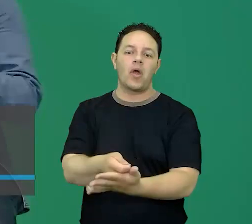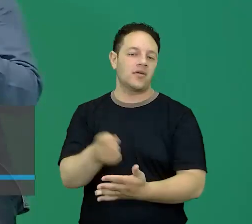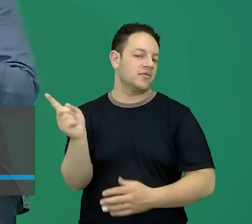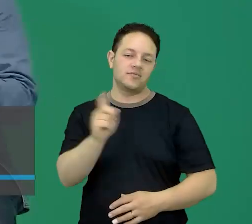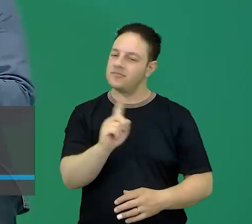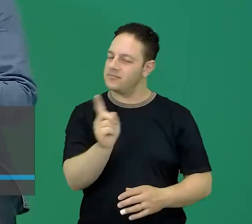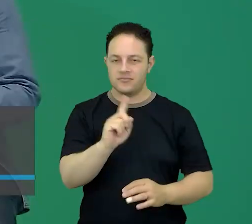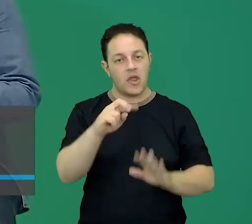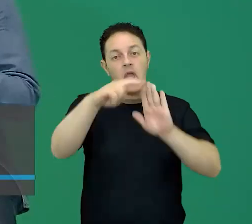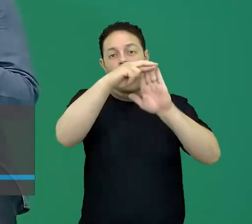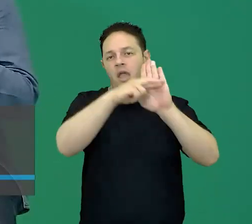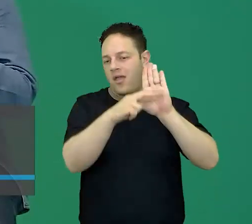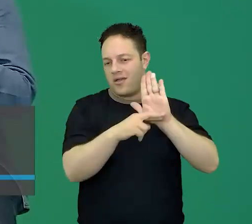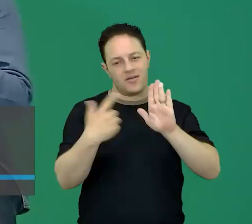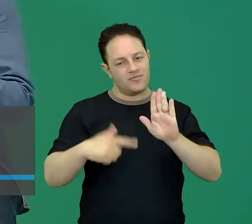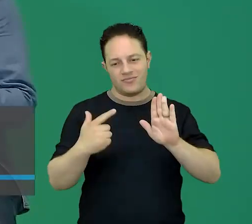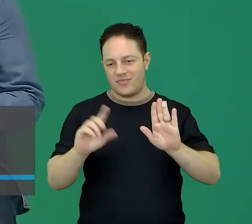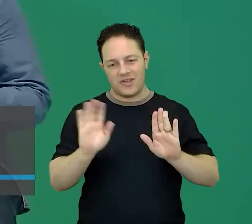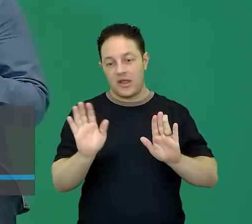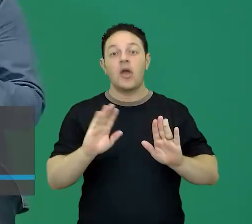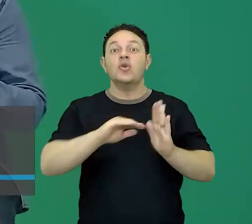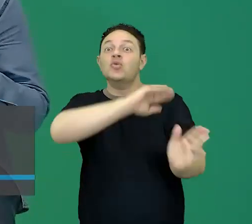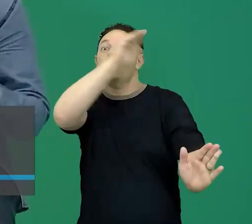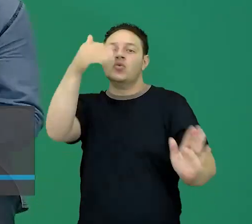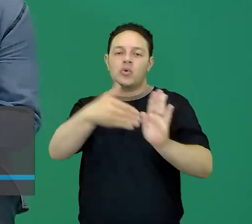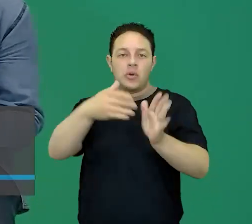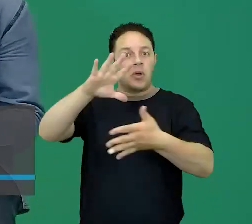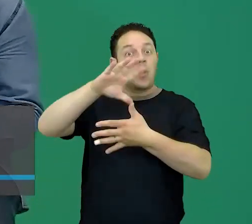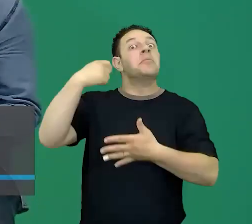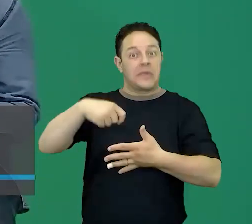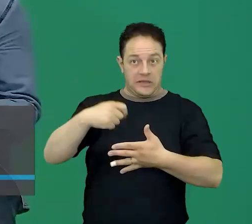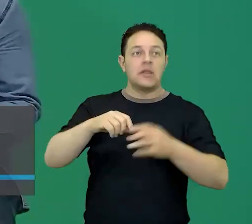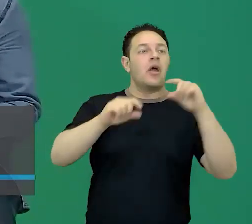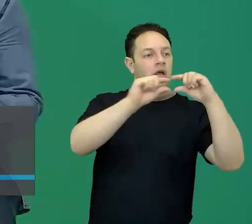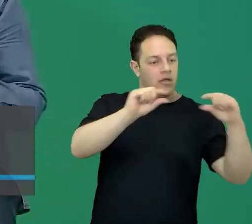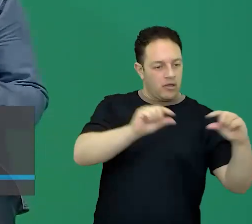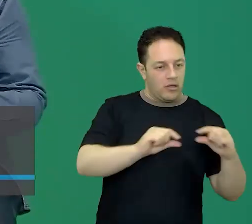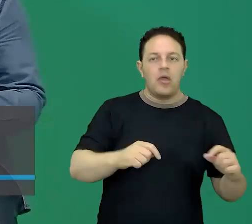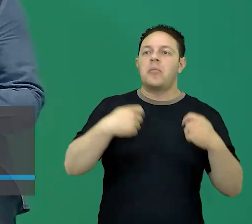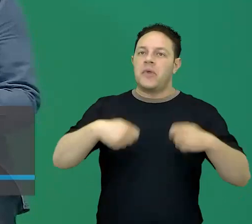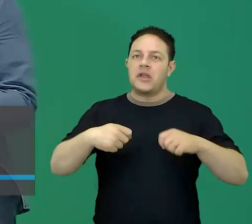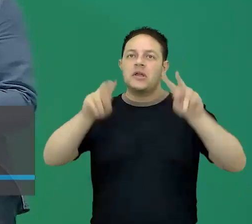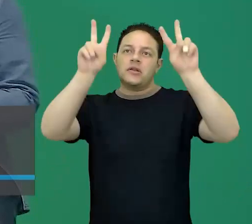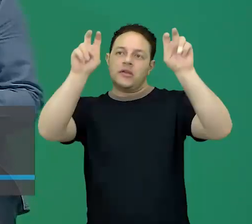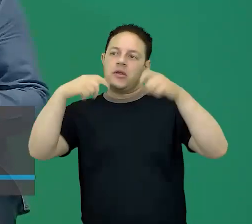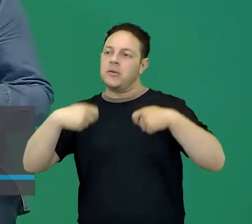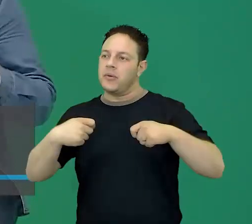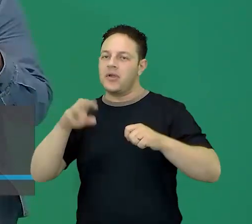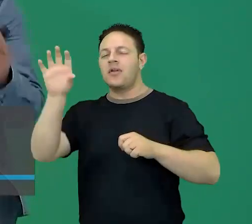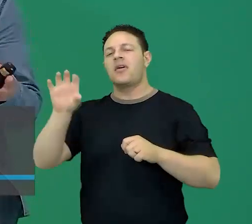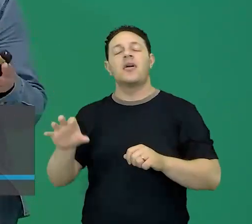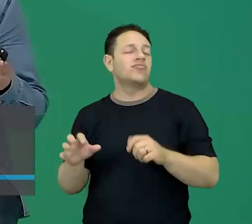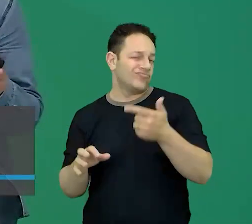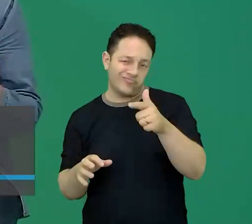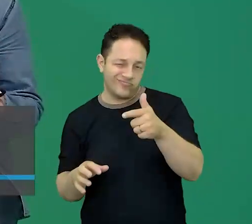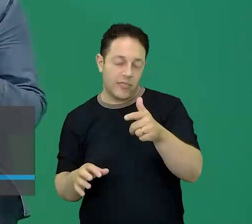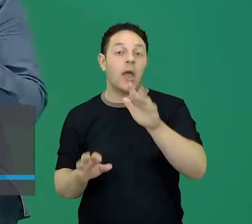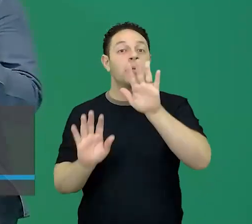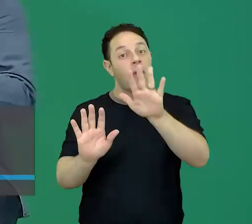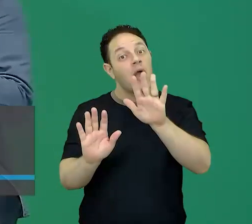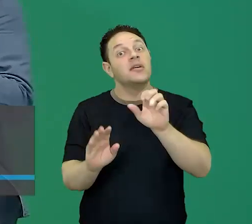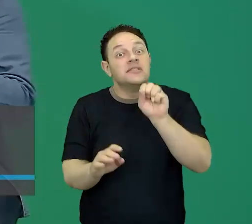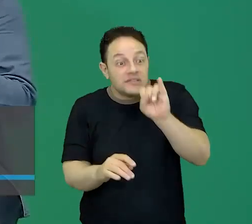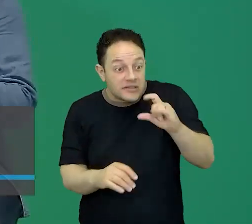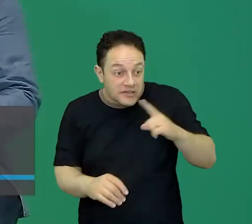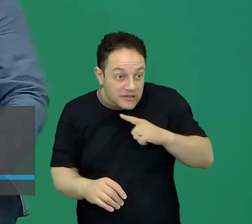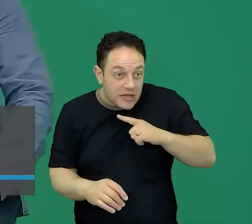de obrigação que todos os mapas precisem ter essas informações. Mas é interessante porque quanto mais informações,